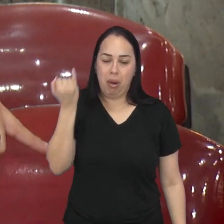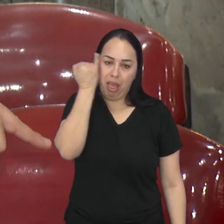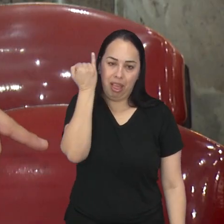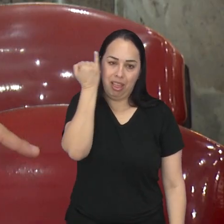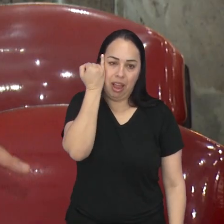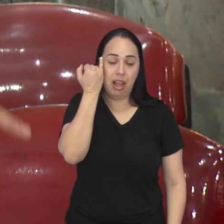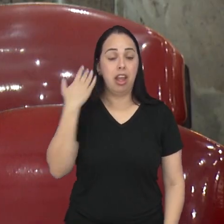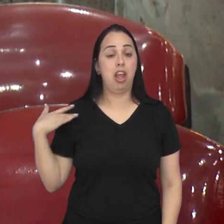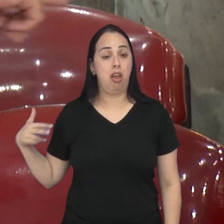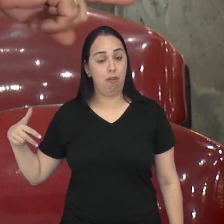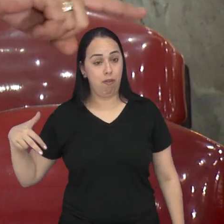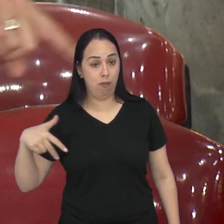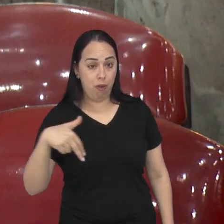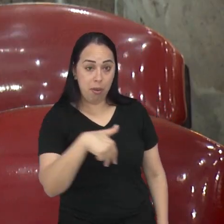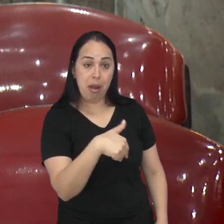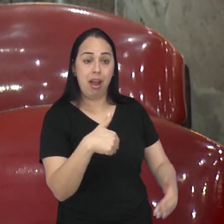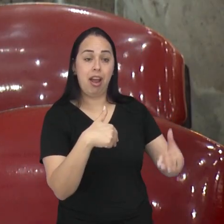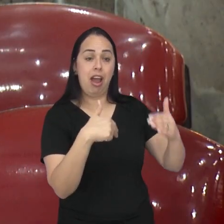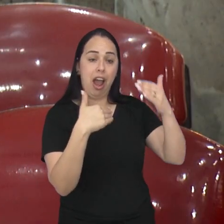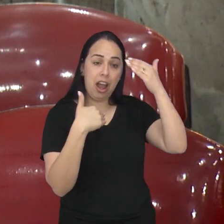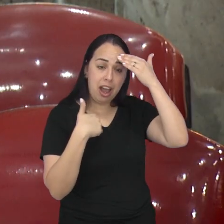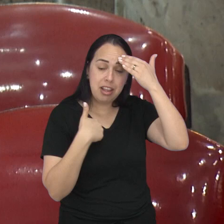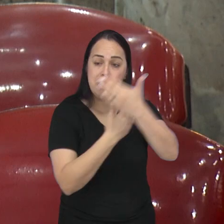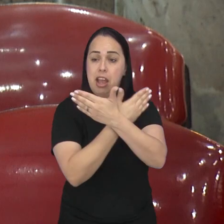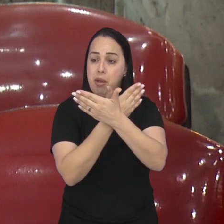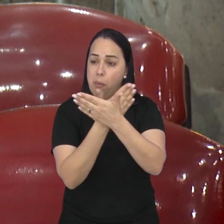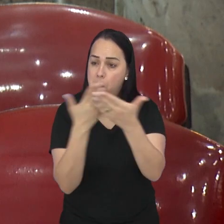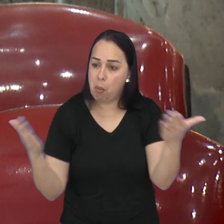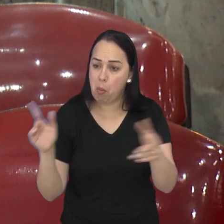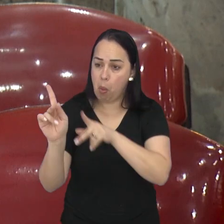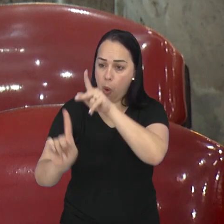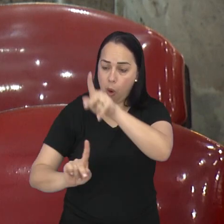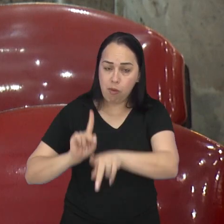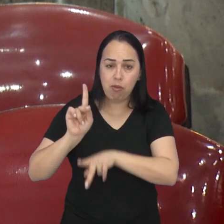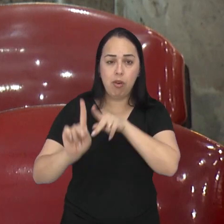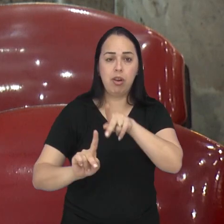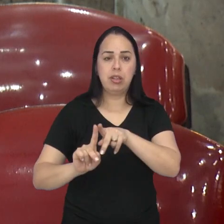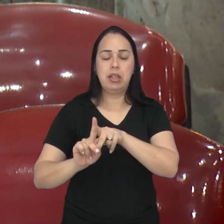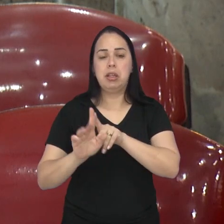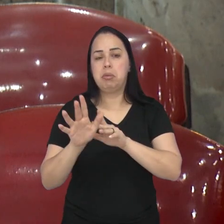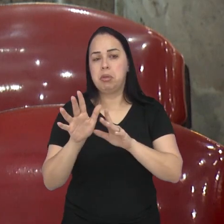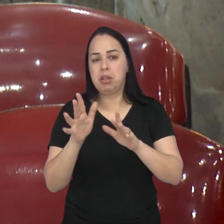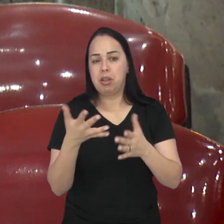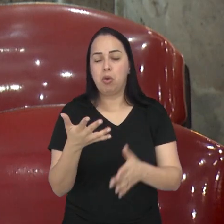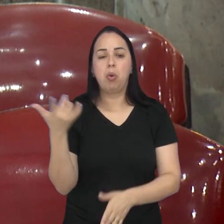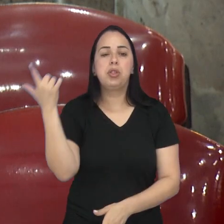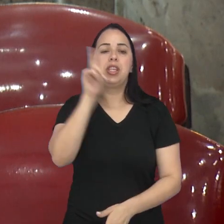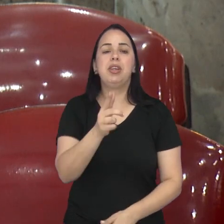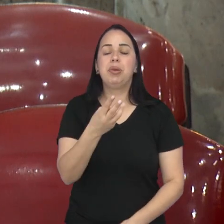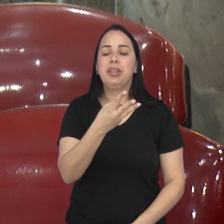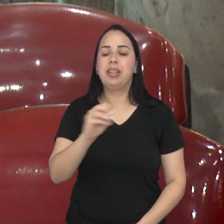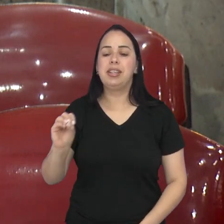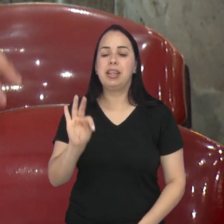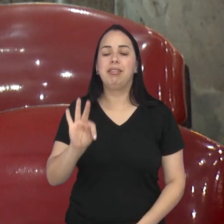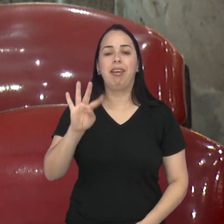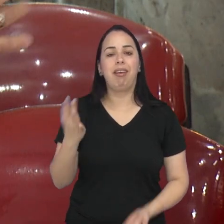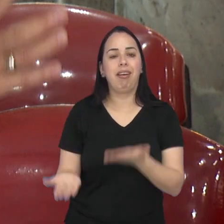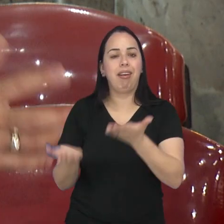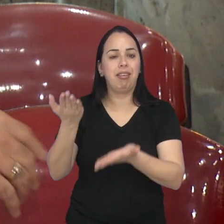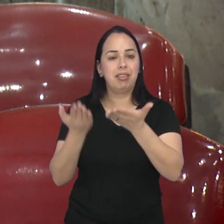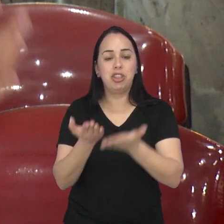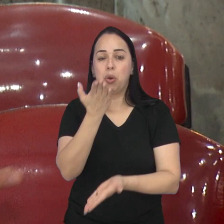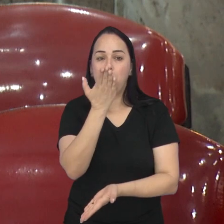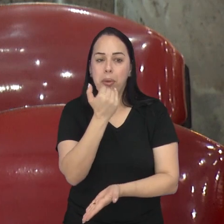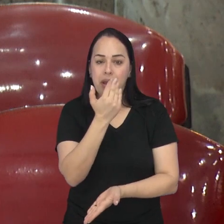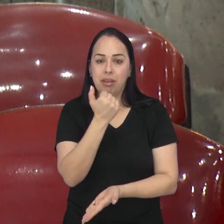para agradecer a bondade do povo aqui. Nós celebrávamos 300 toneladas de alimento. Então, a paróquia aqui no